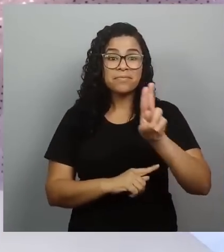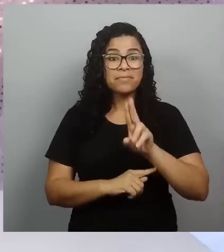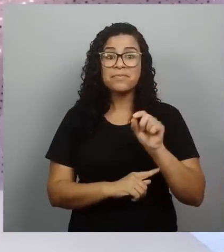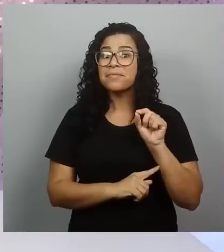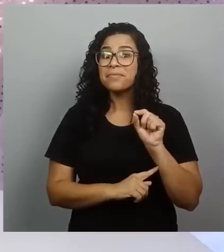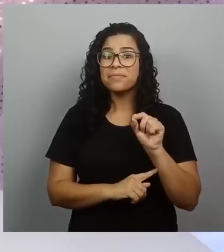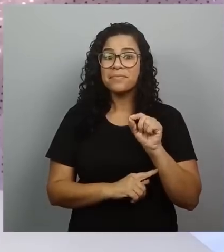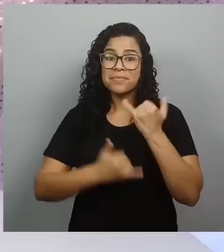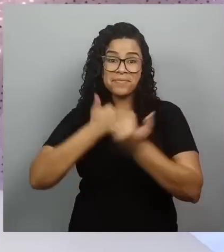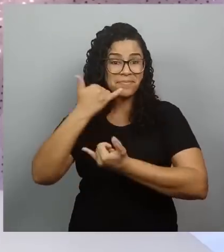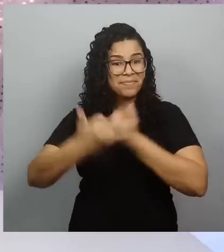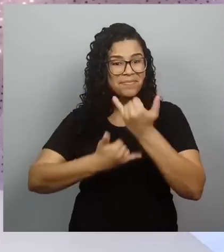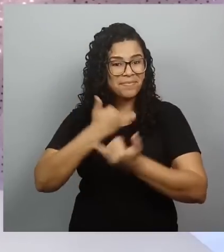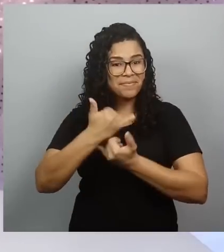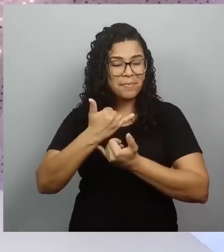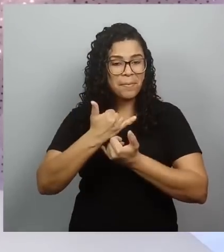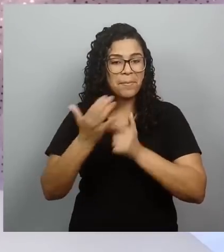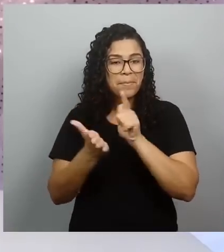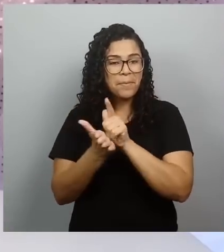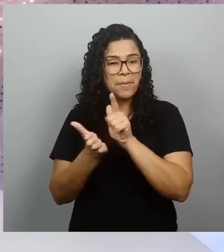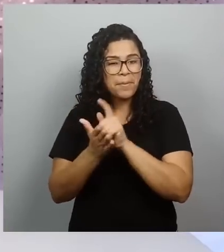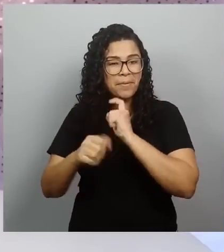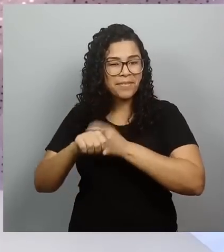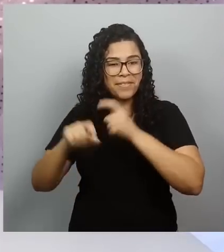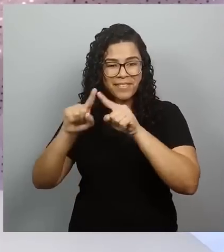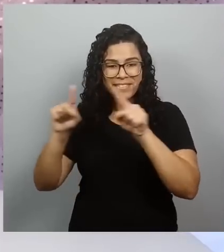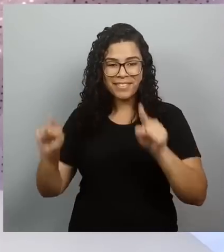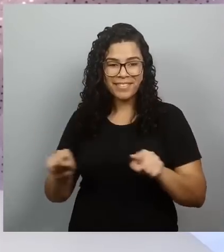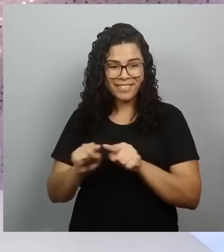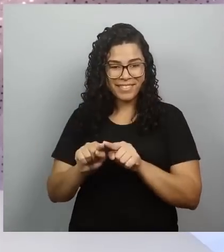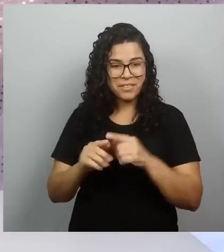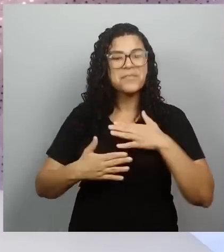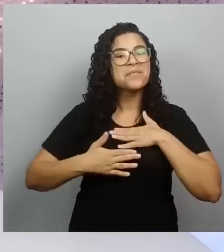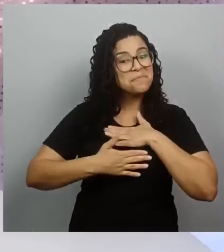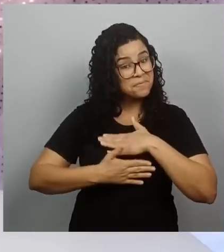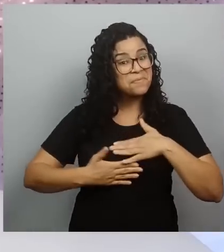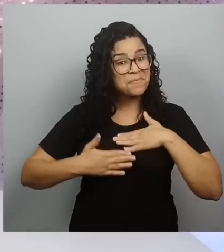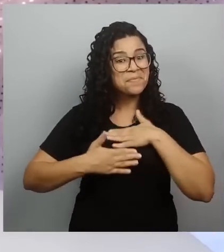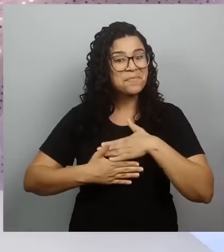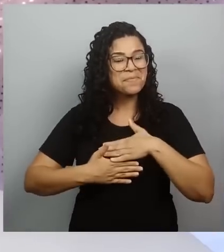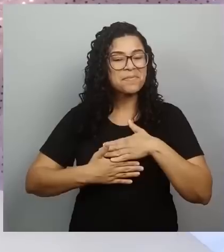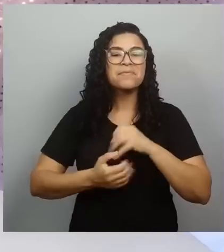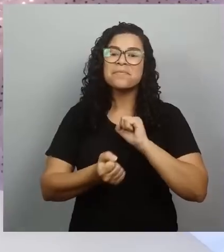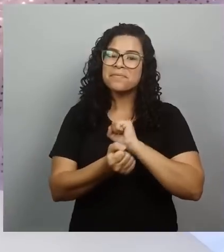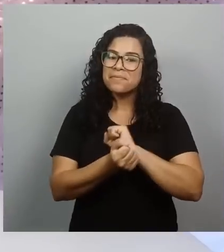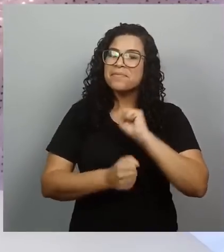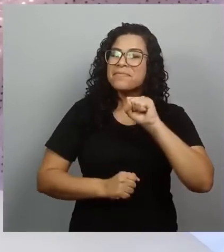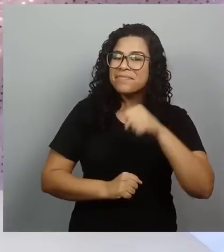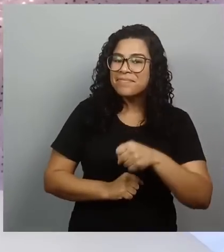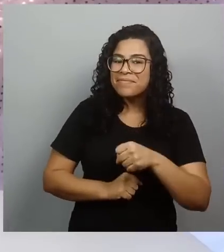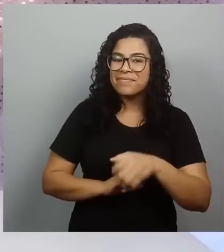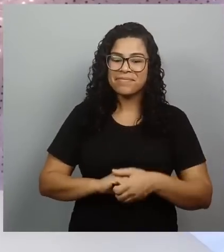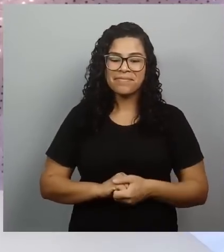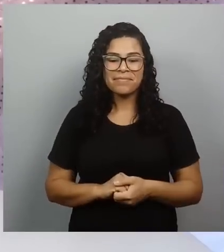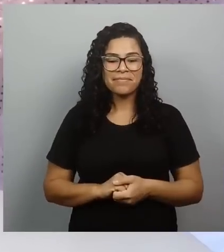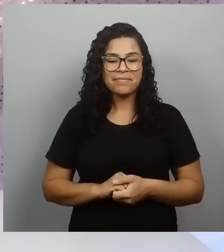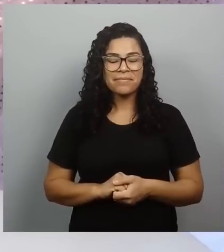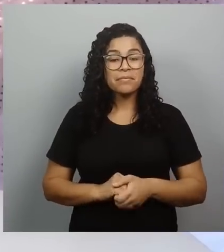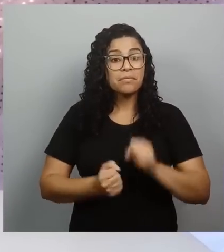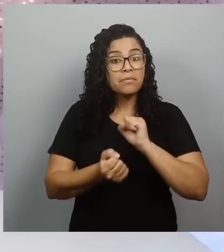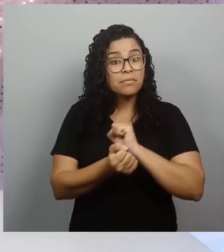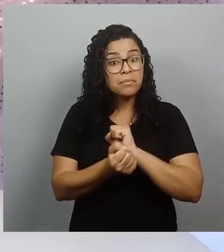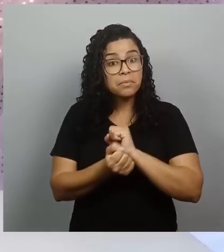utilizando essa brincadeira do papelão. Gostaram? Espero que sim. Espero que